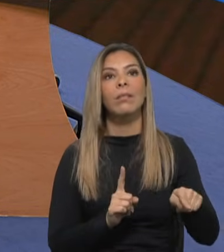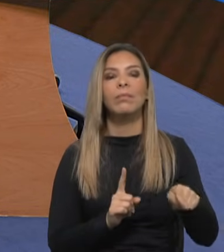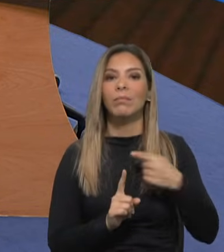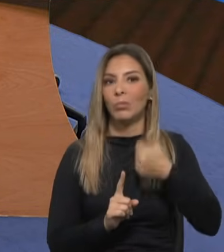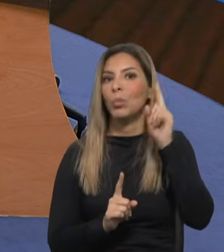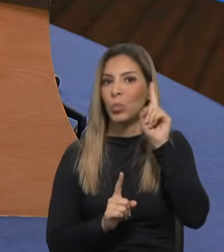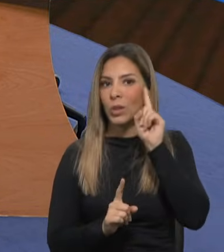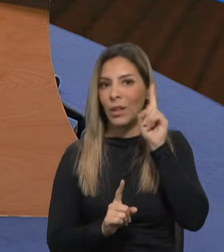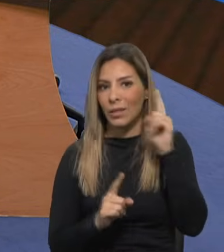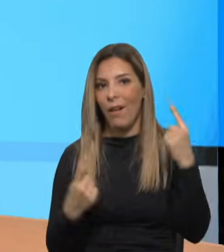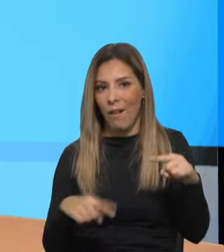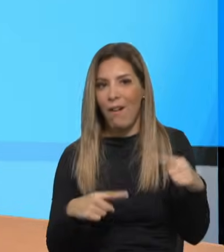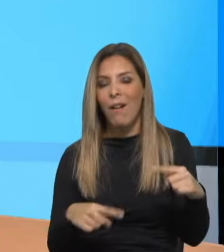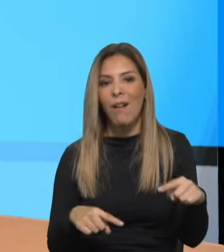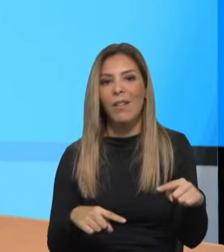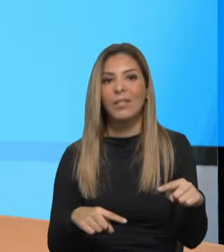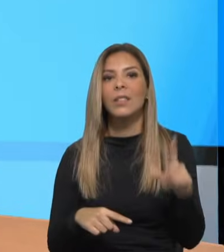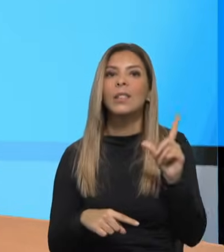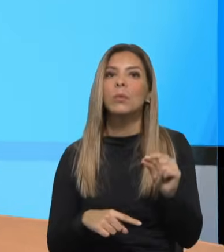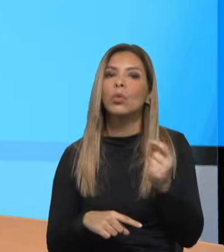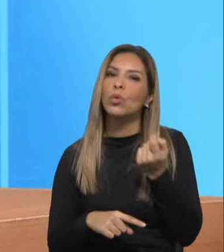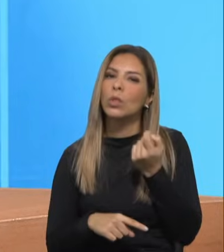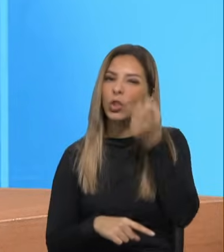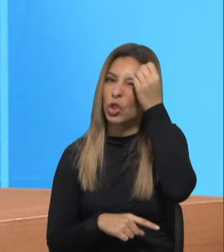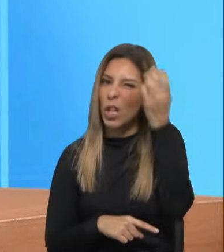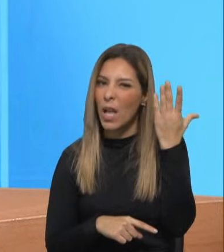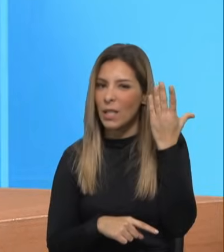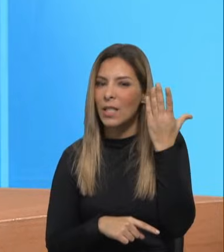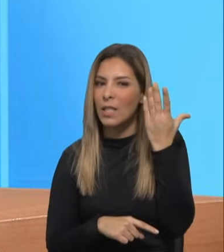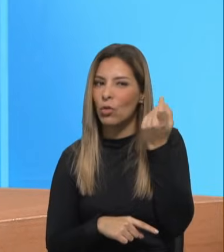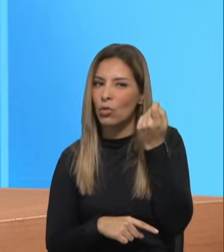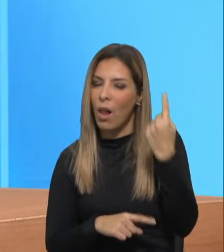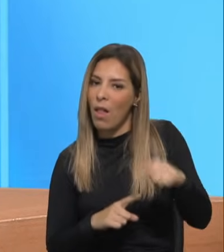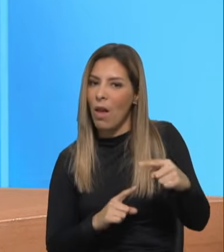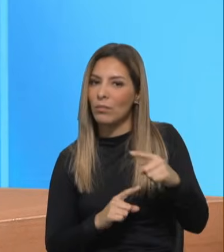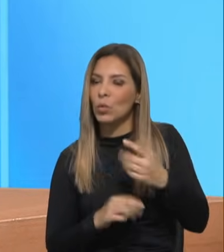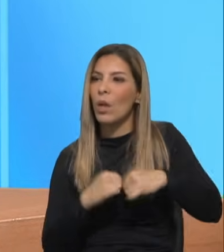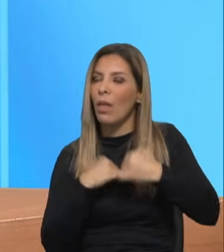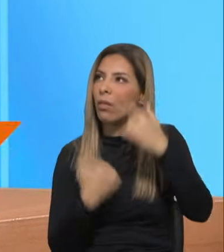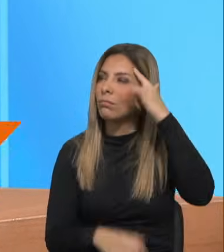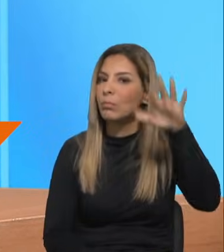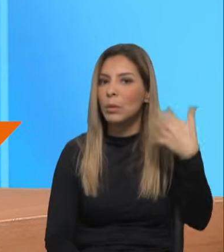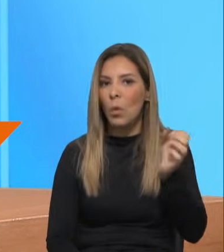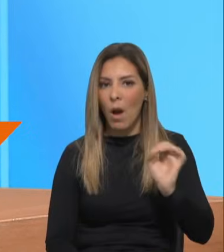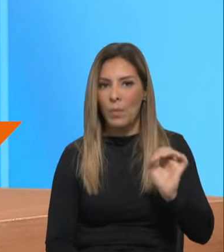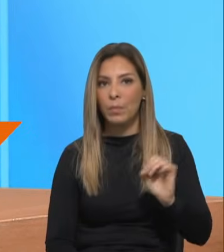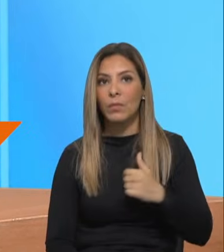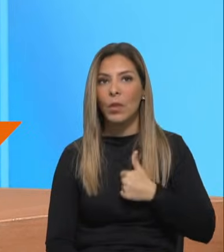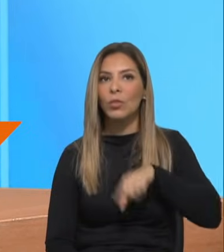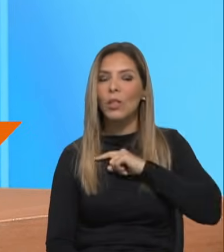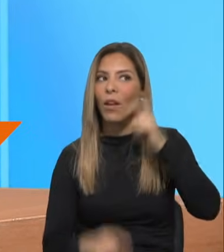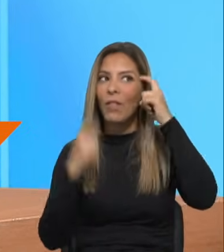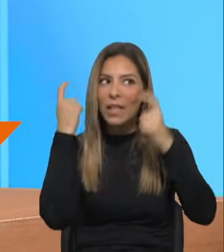importantes neste processo e também muito esquecidas pela nossa sociedade. Sim. Nós vamos refletir acerca